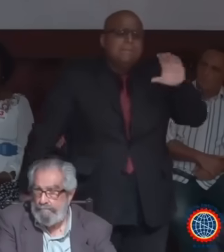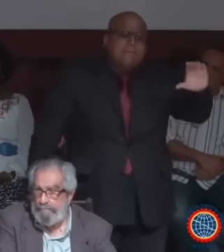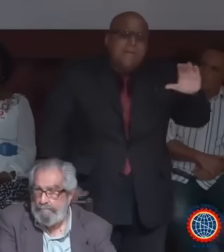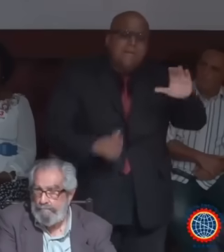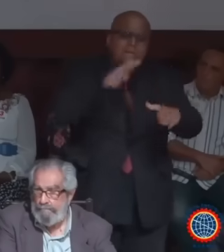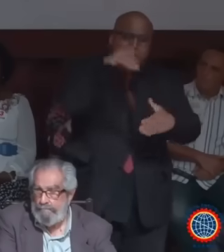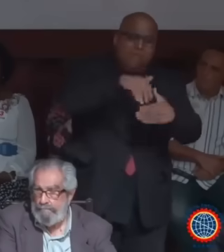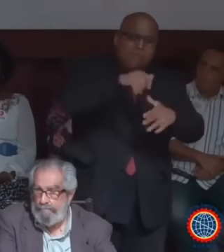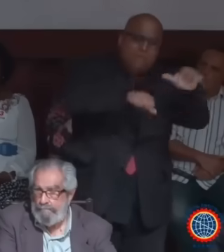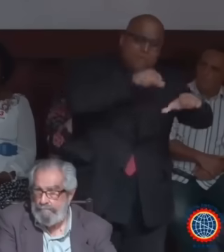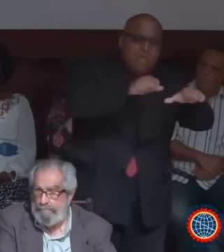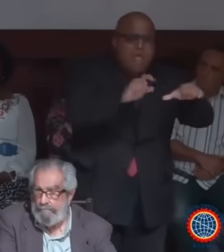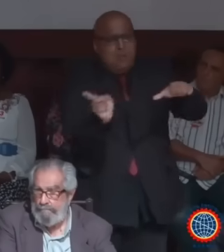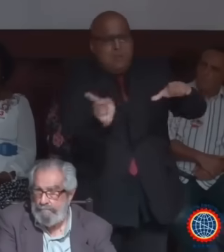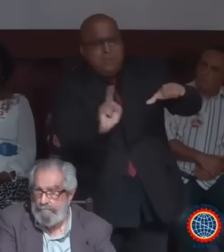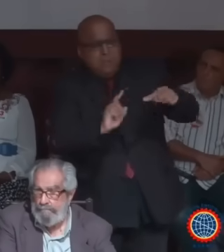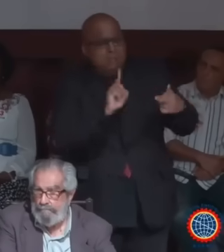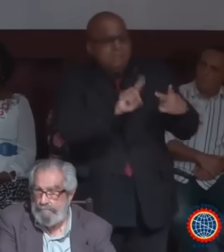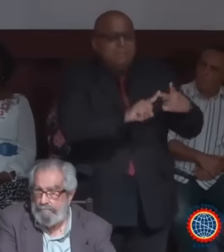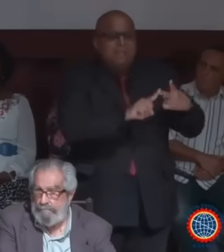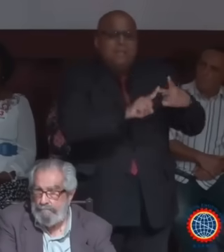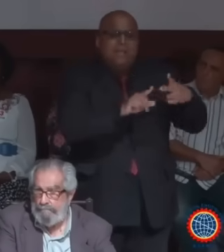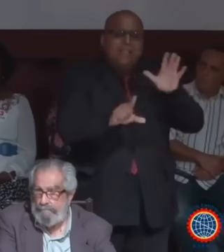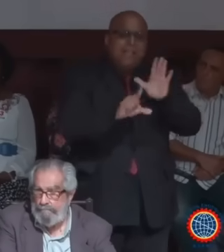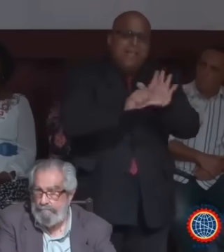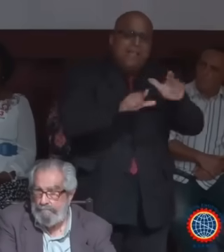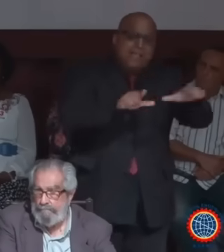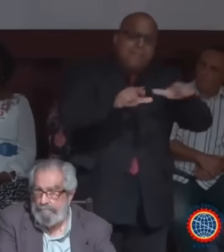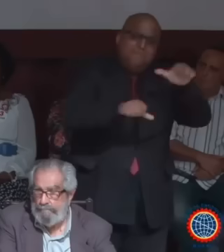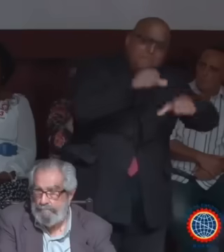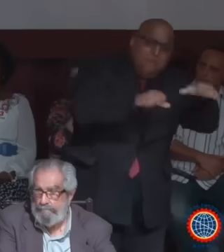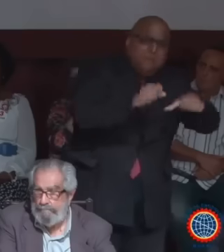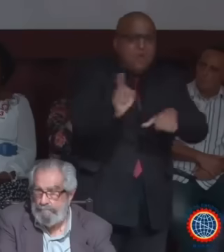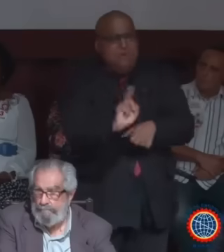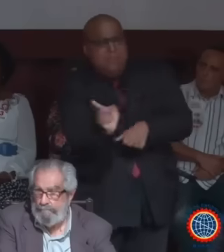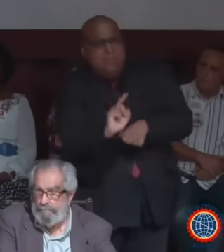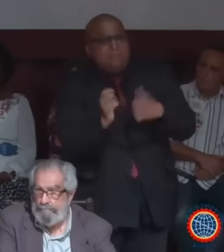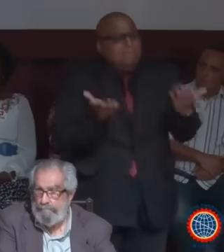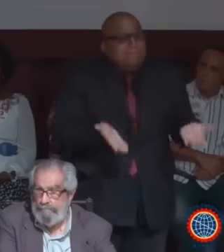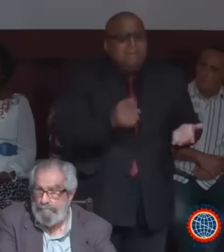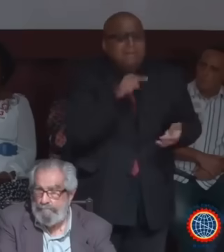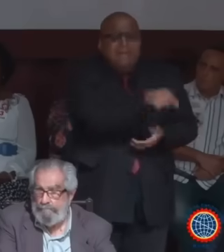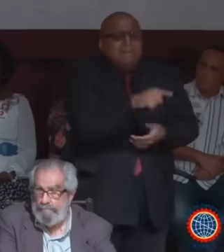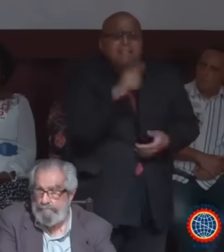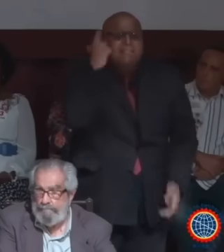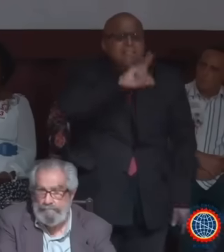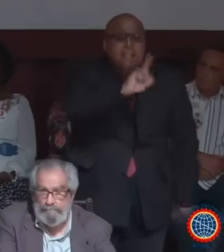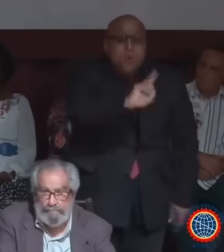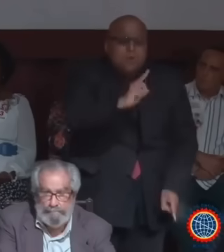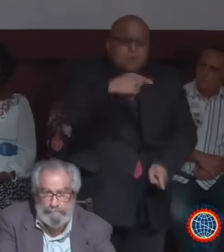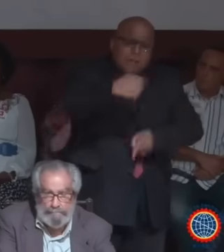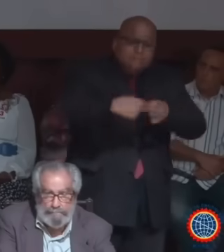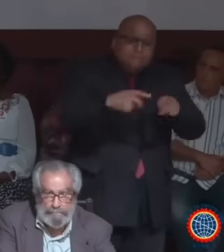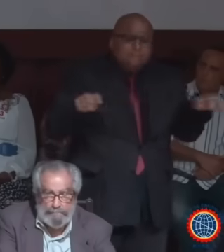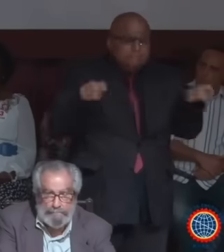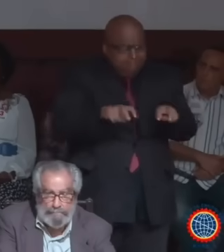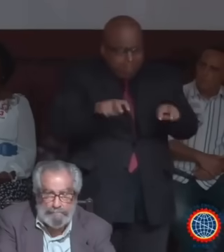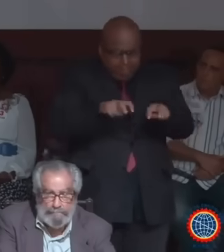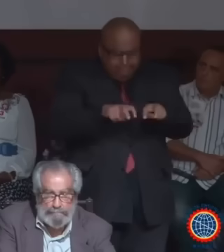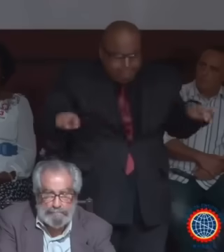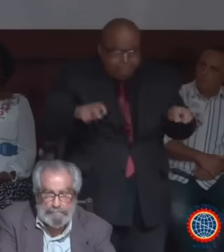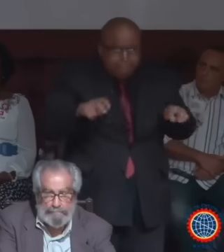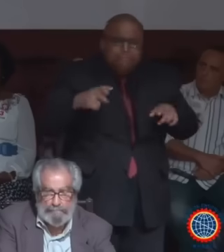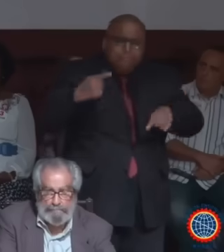ser revista, se a reforma trabalhista vai ser revista. Ele não é capaz de ir a público